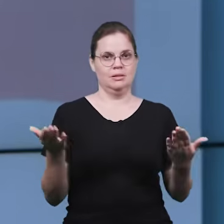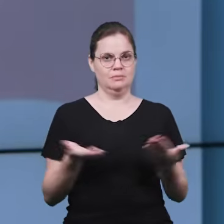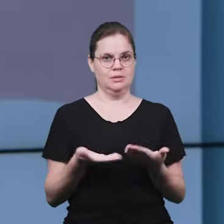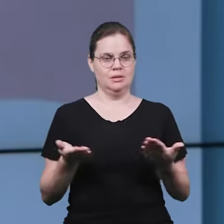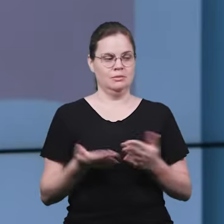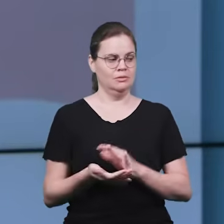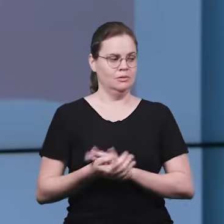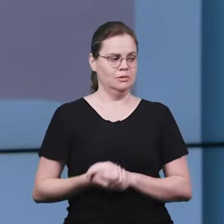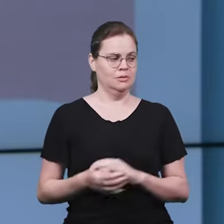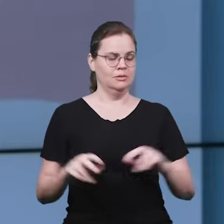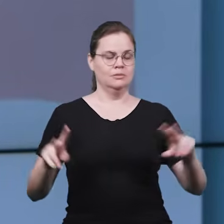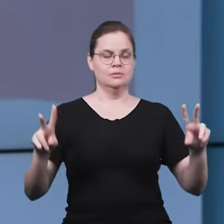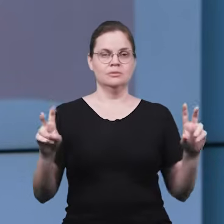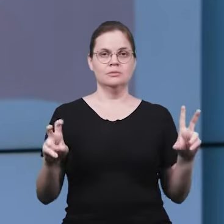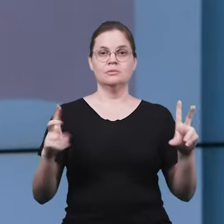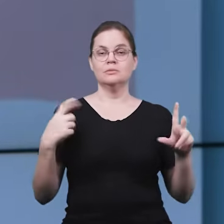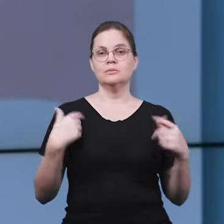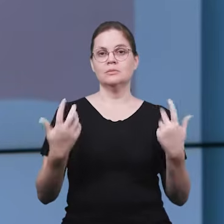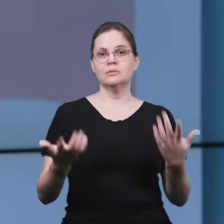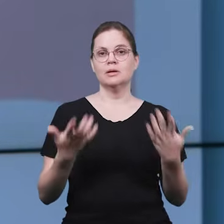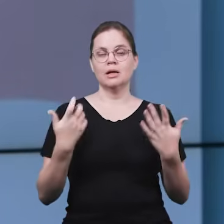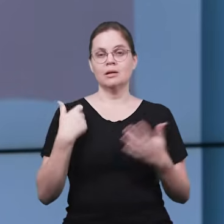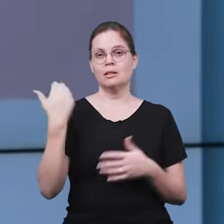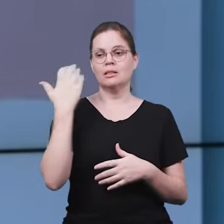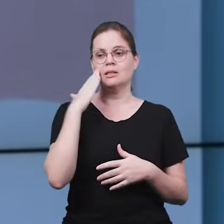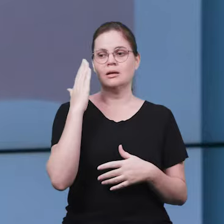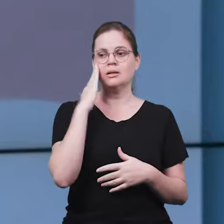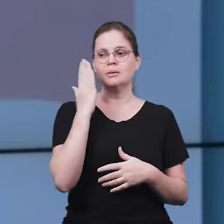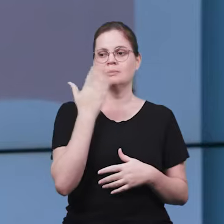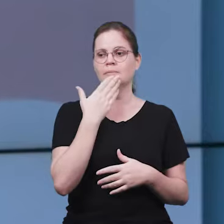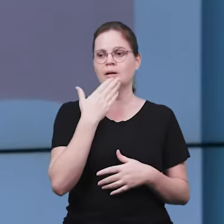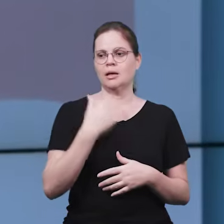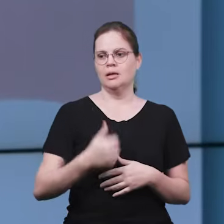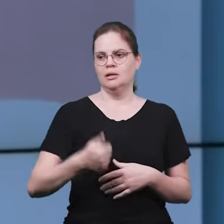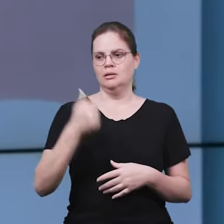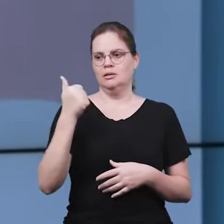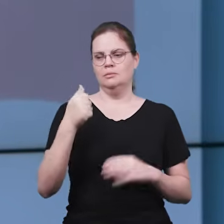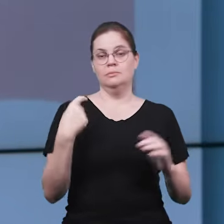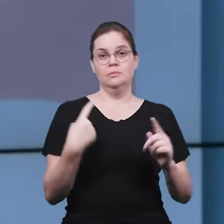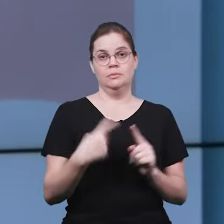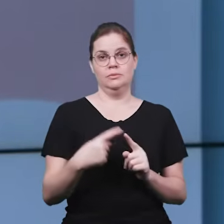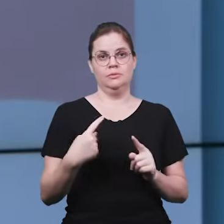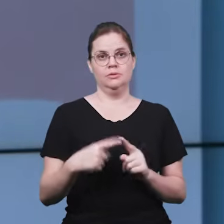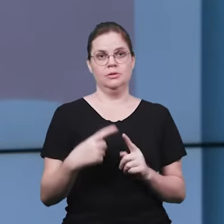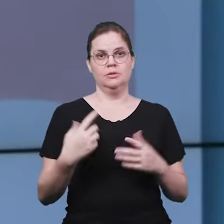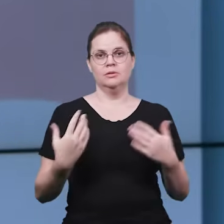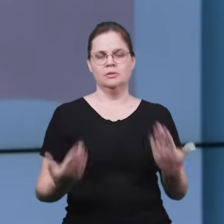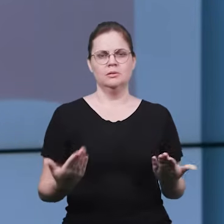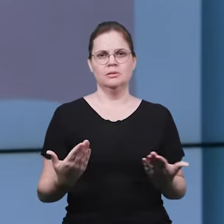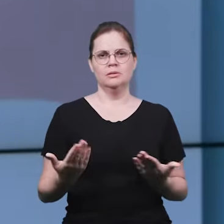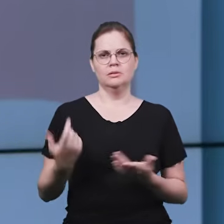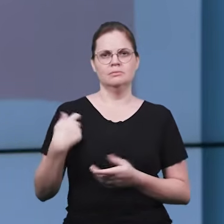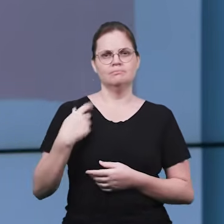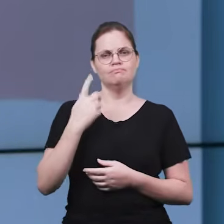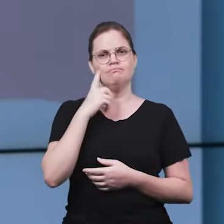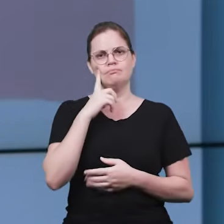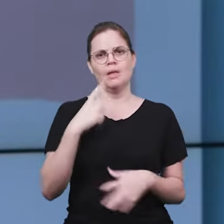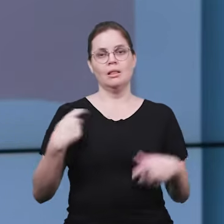nossa conversa, gostaríamos de entender melhor por que, Miriam, por que